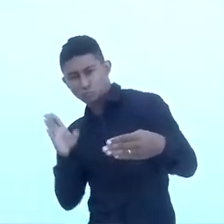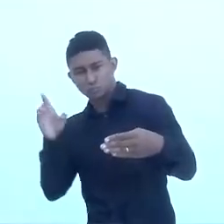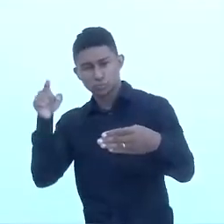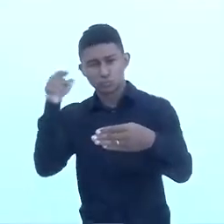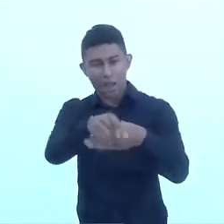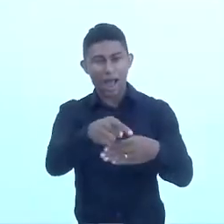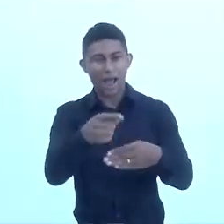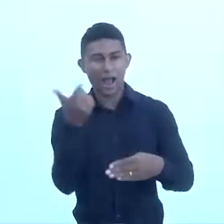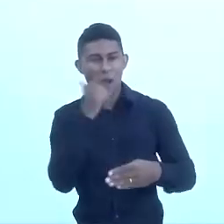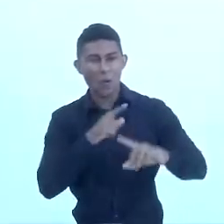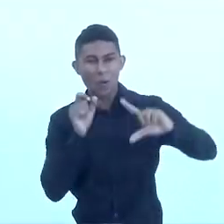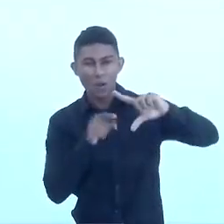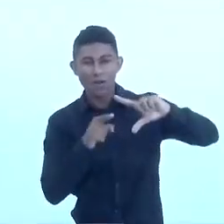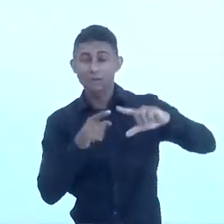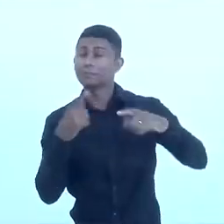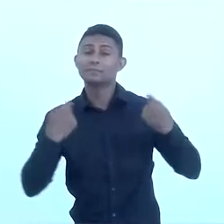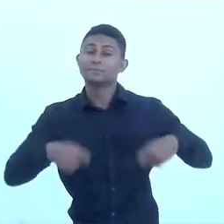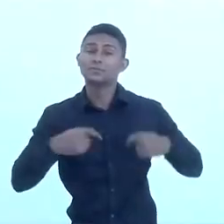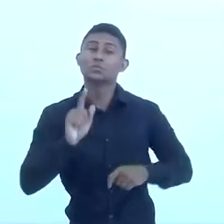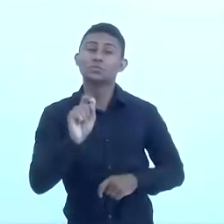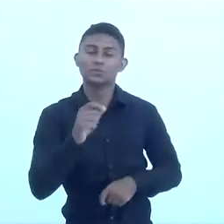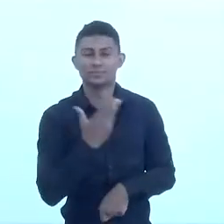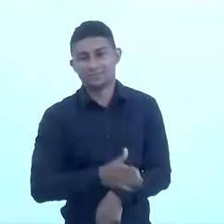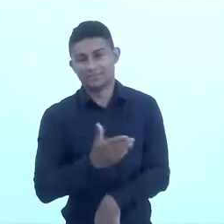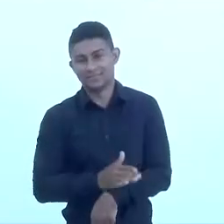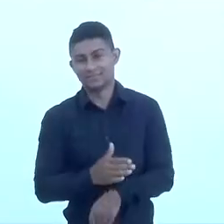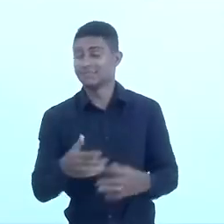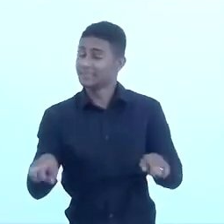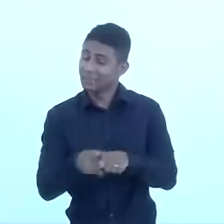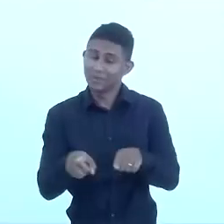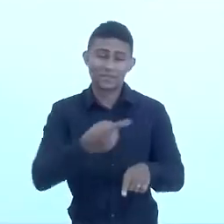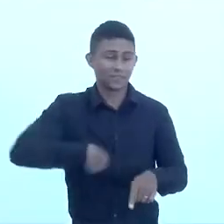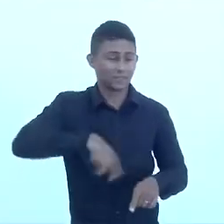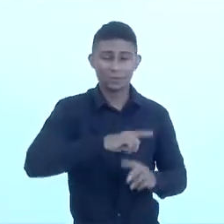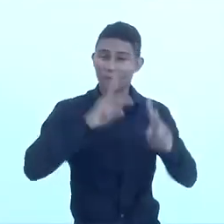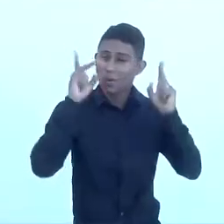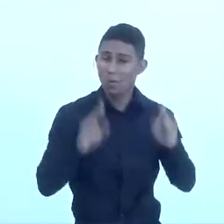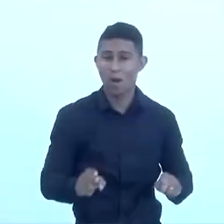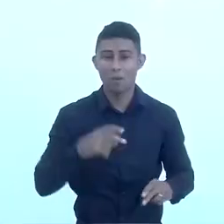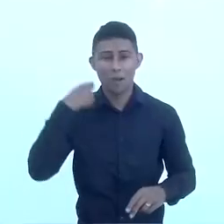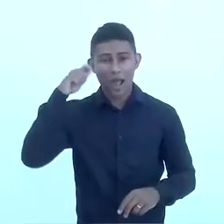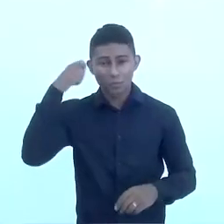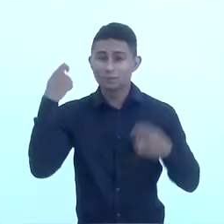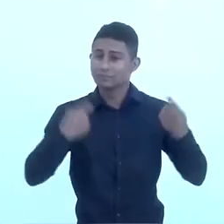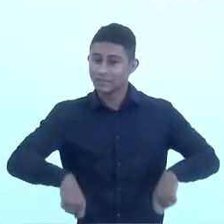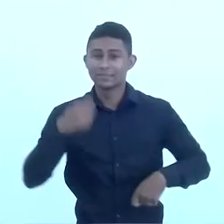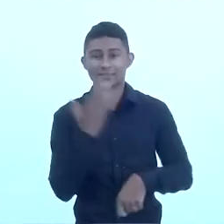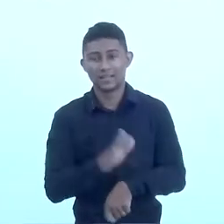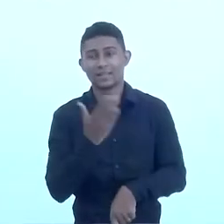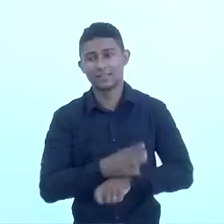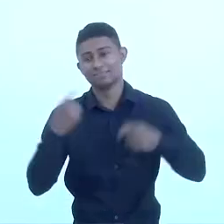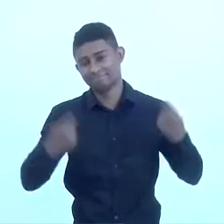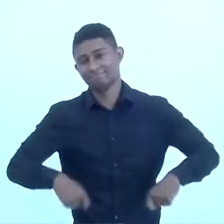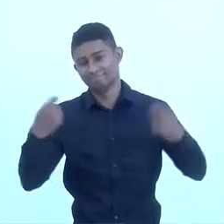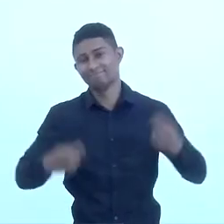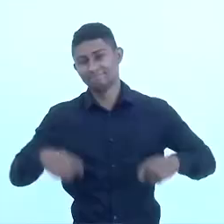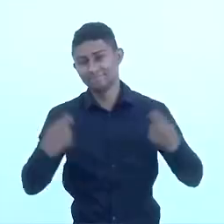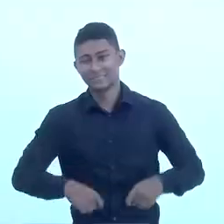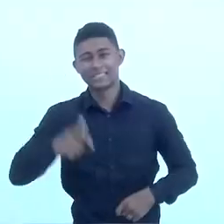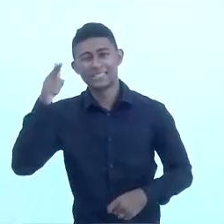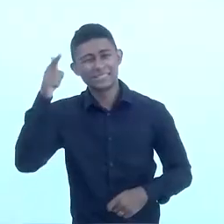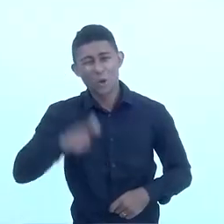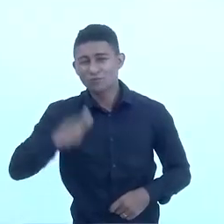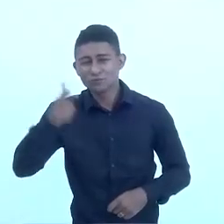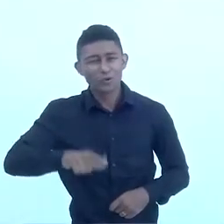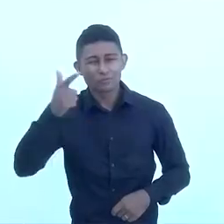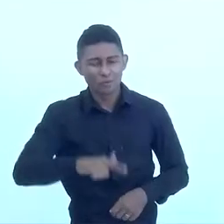Eles ficam treinando para executar aquilo. E a nossa profissão também é isso, né? É muito repetição. Essa malhação aí.